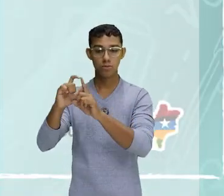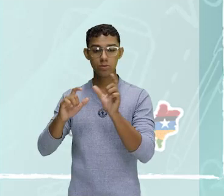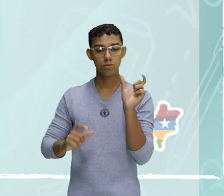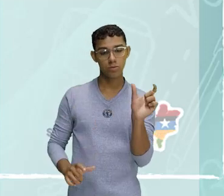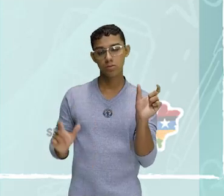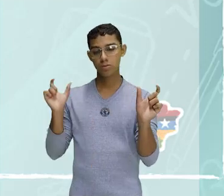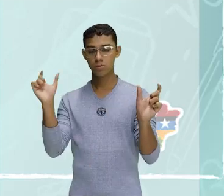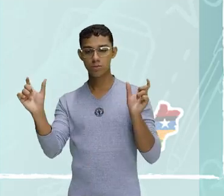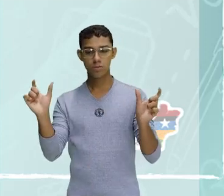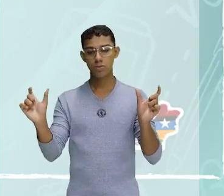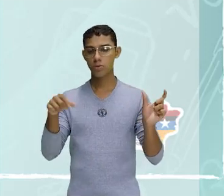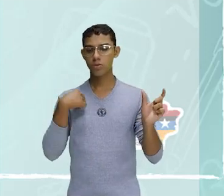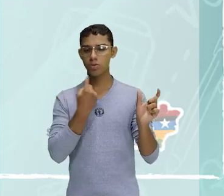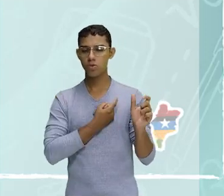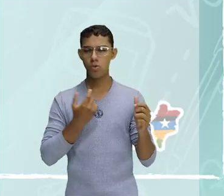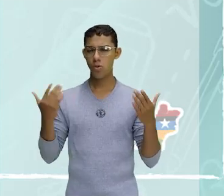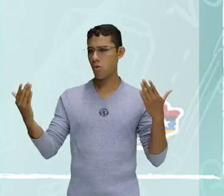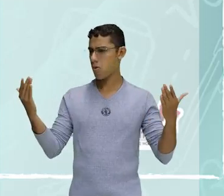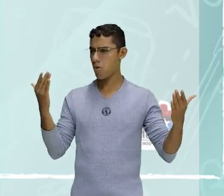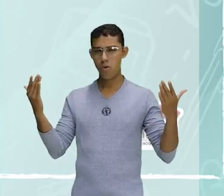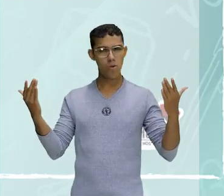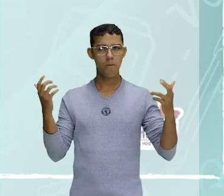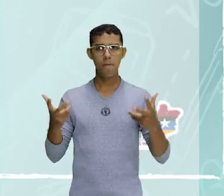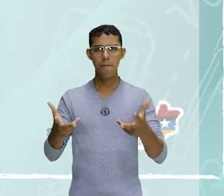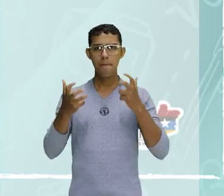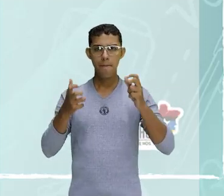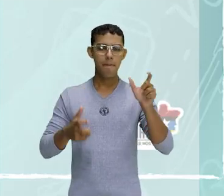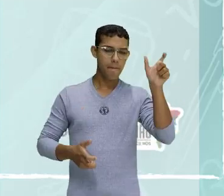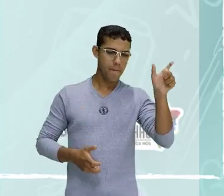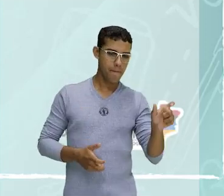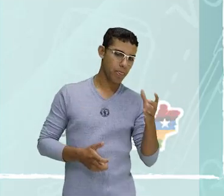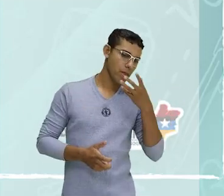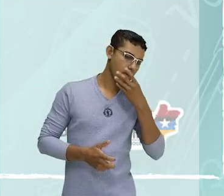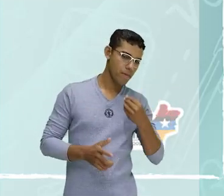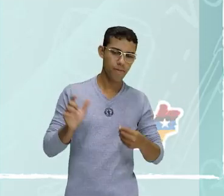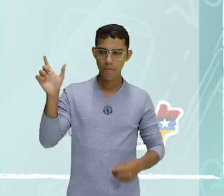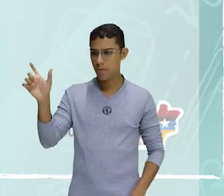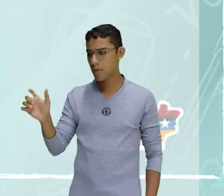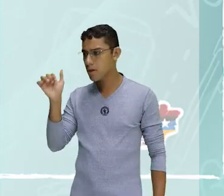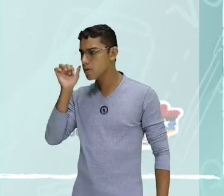vocês, para que nós possamos fazer essa diferença, tá?